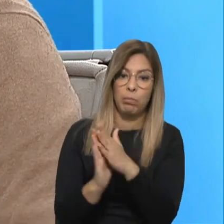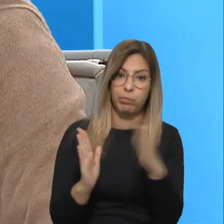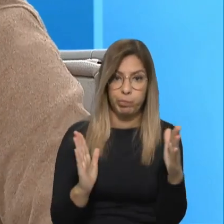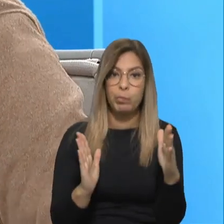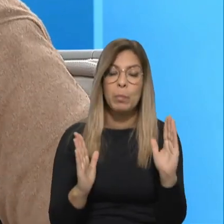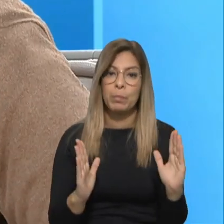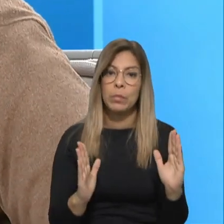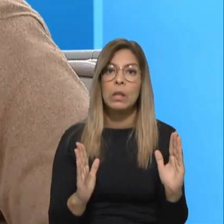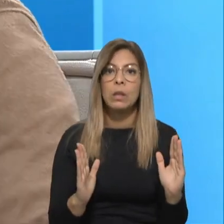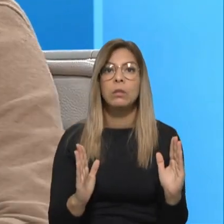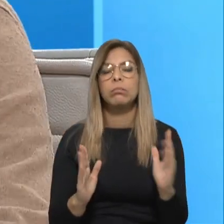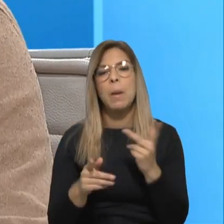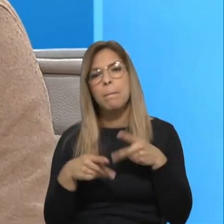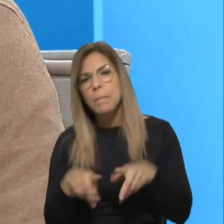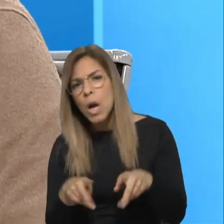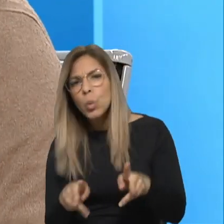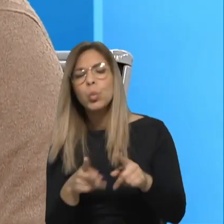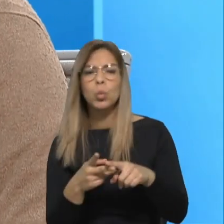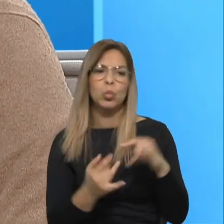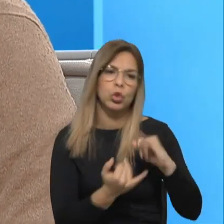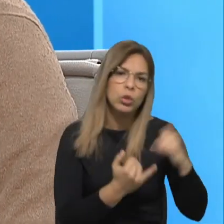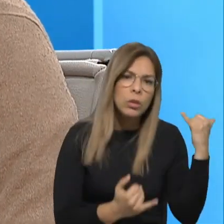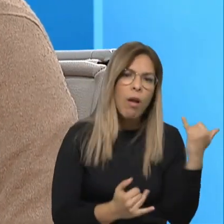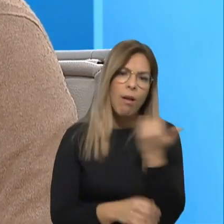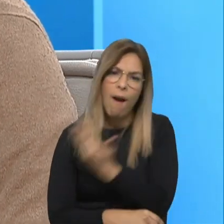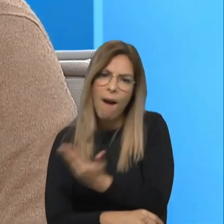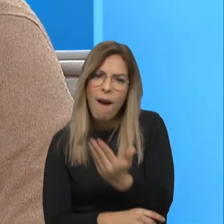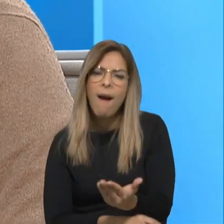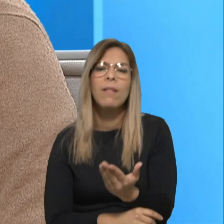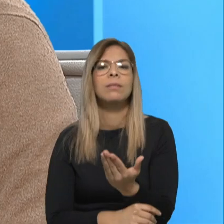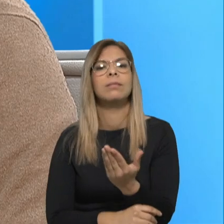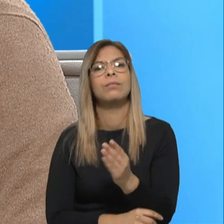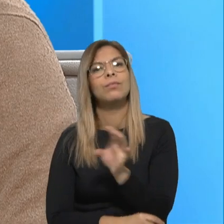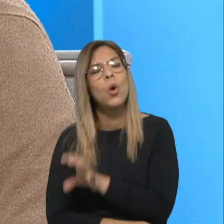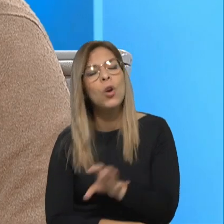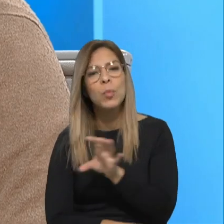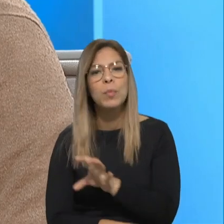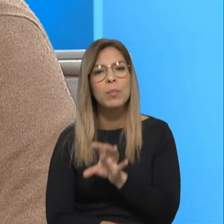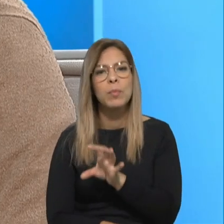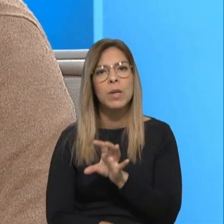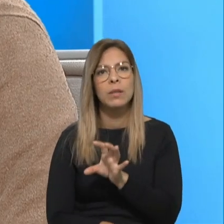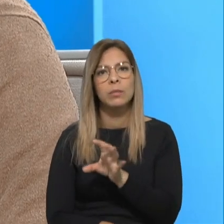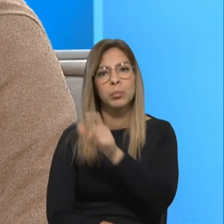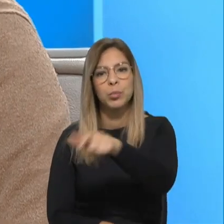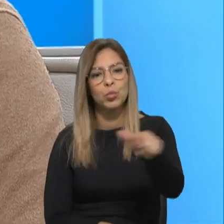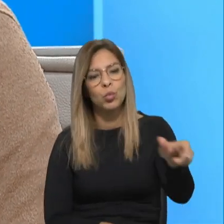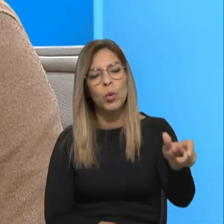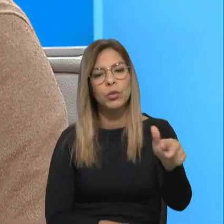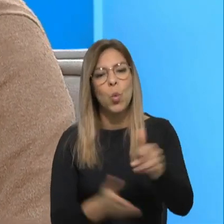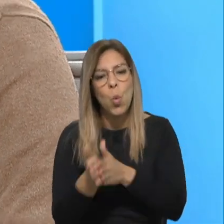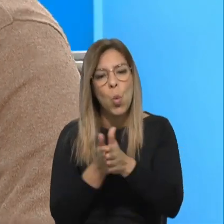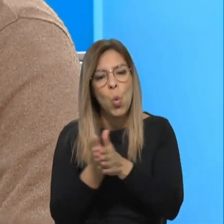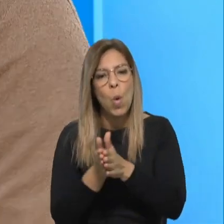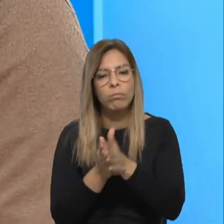começar com metodologias também no digital que tenham as pessoas possam começar a dar o